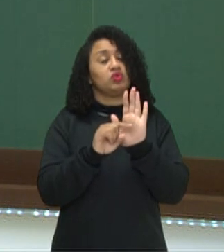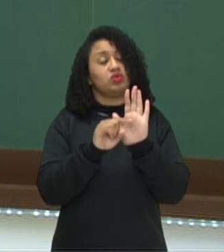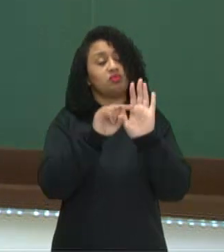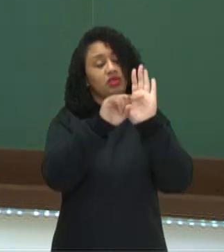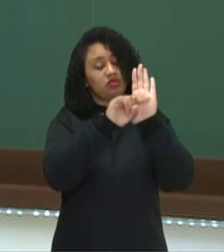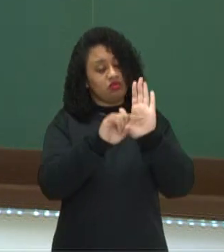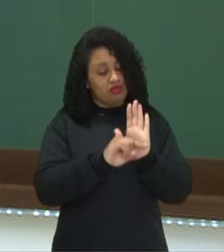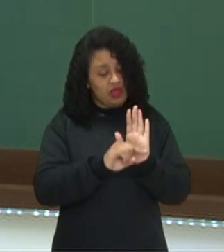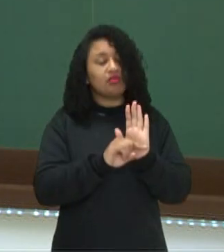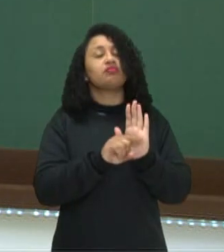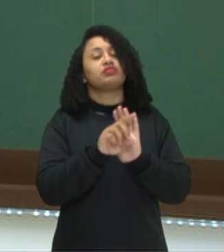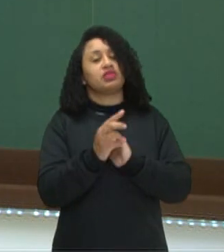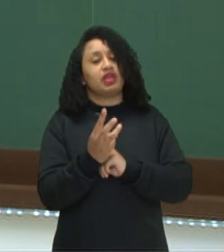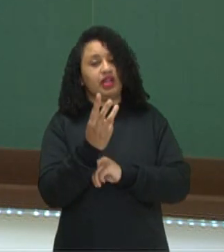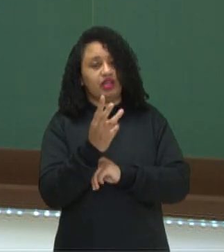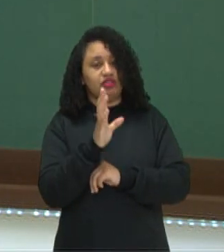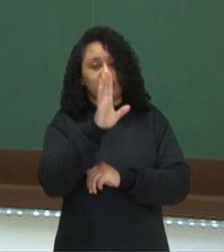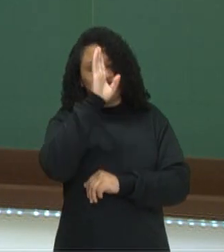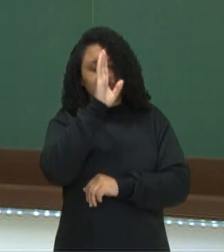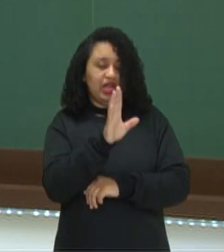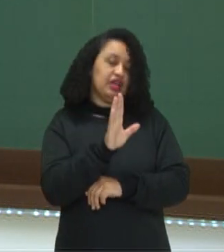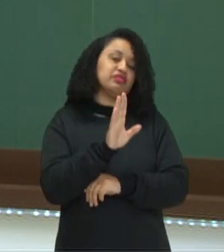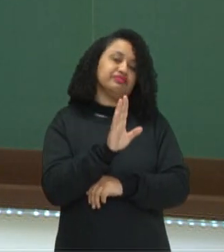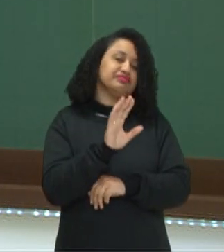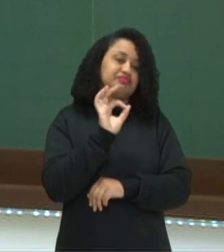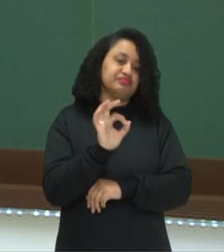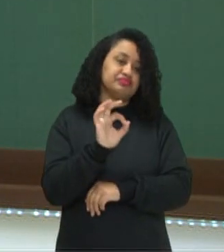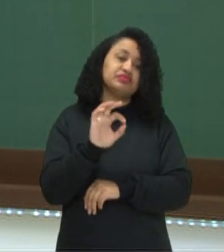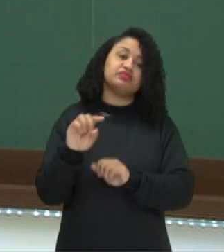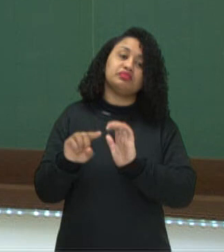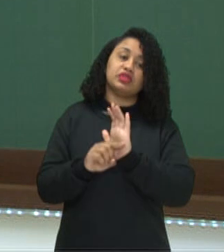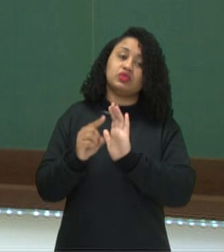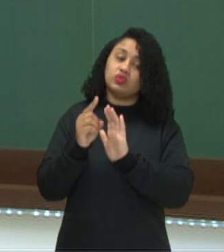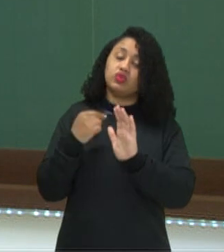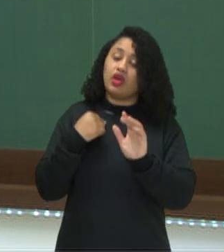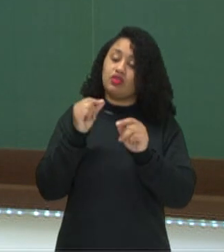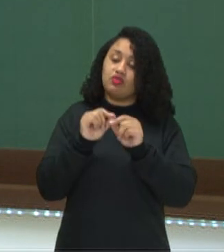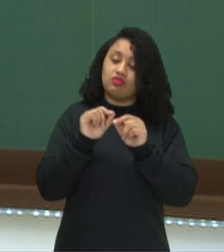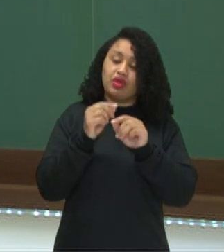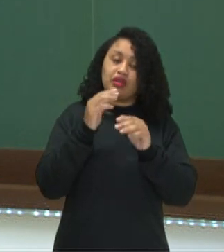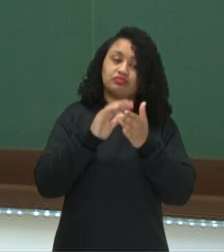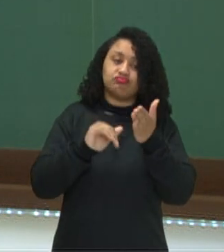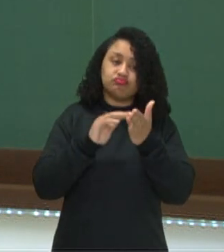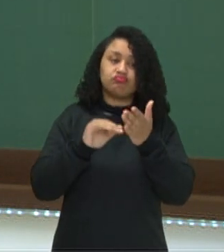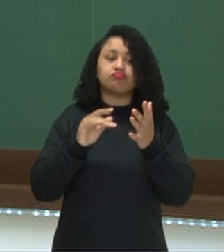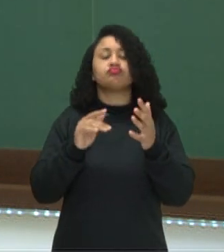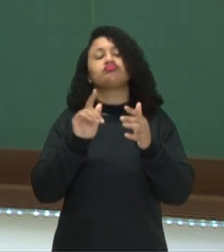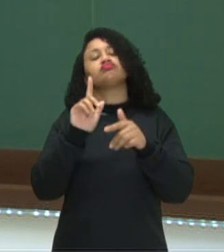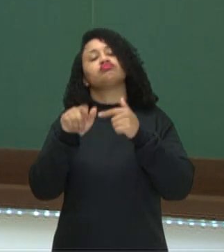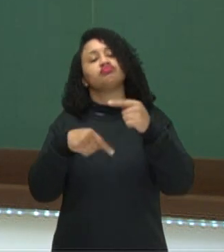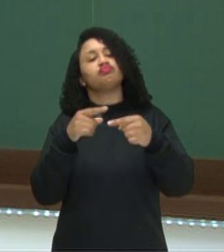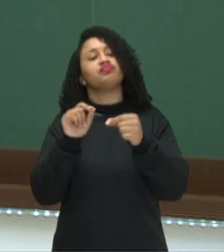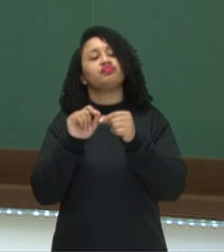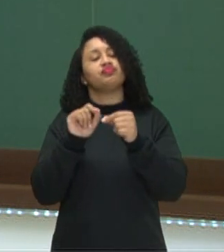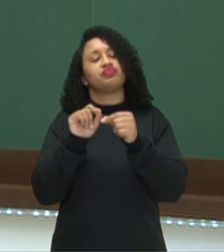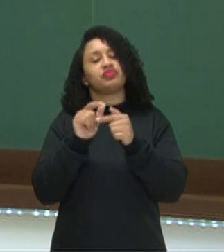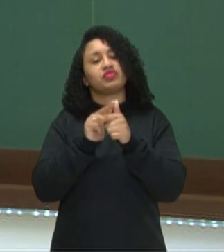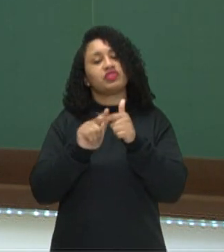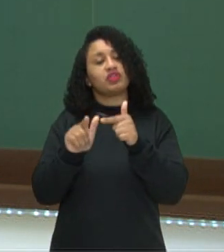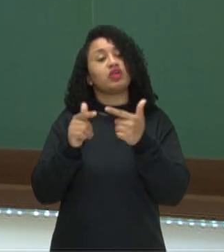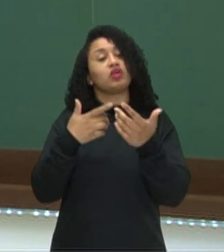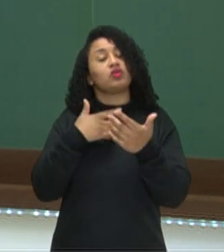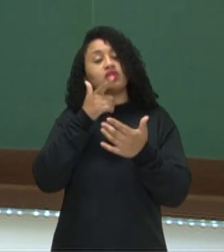com menos, mais 3. Menos 1, que é o valor do delta, que está dividindo por 4. 3 menos 1,